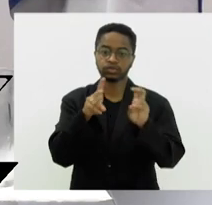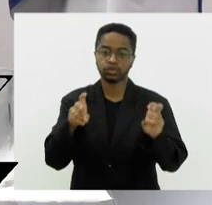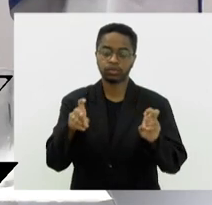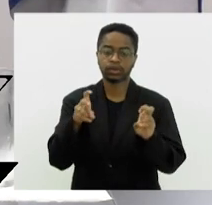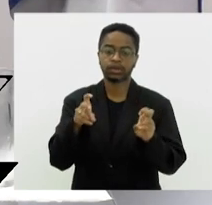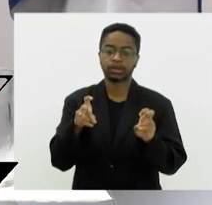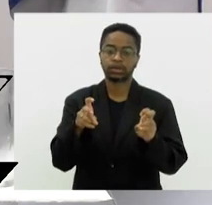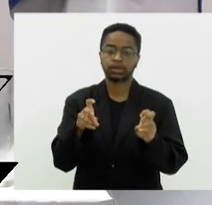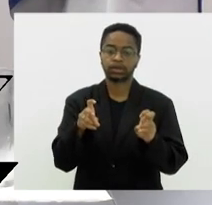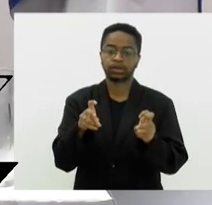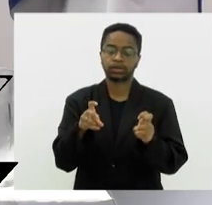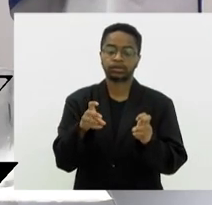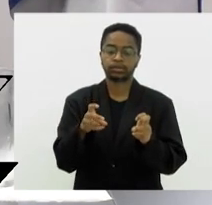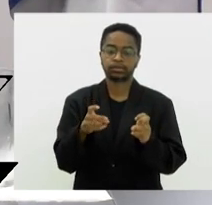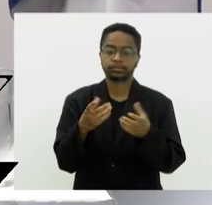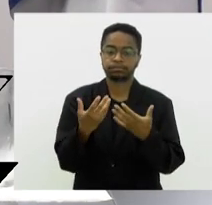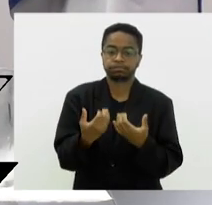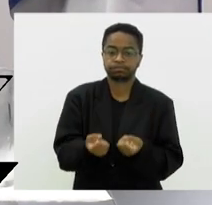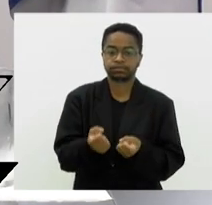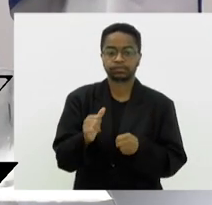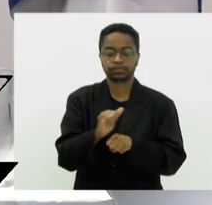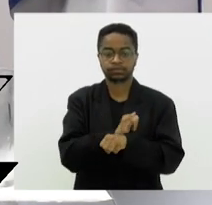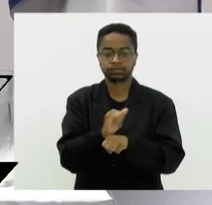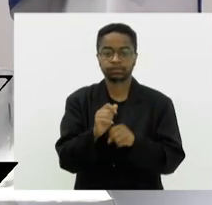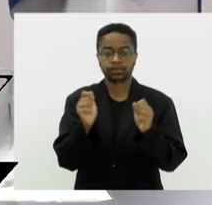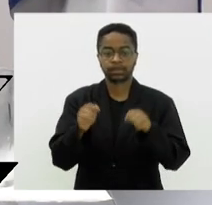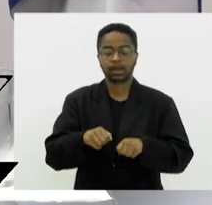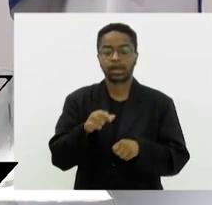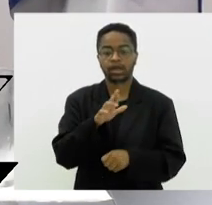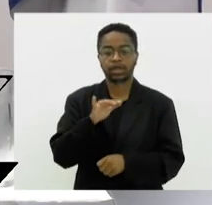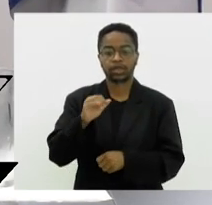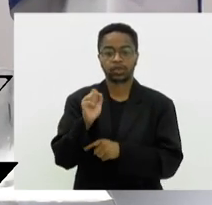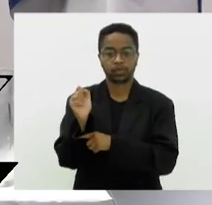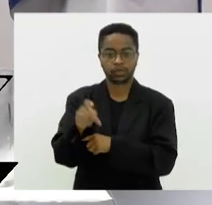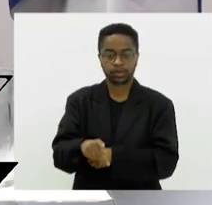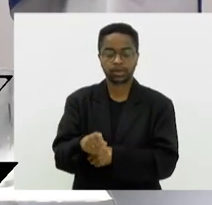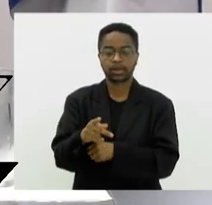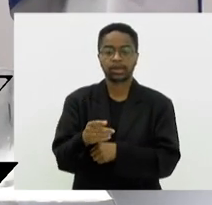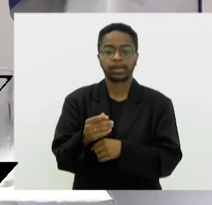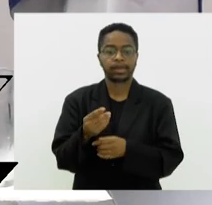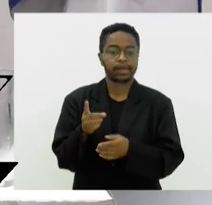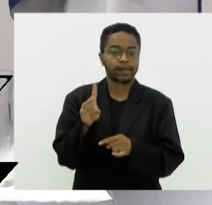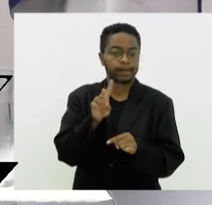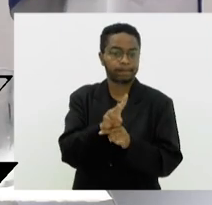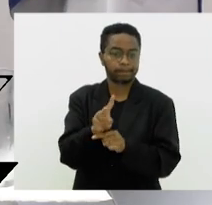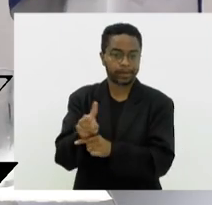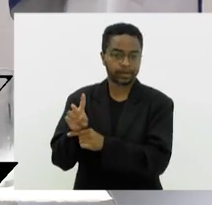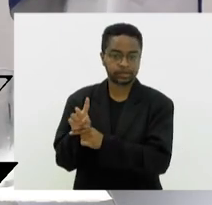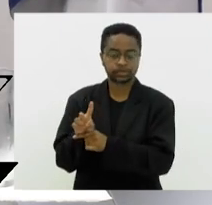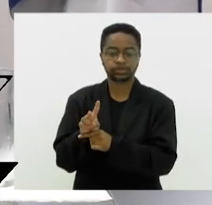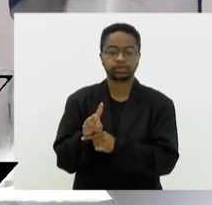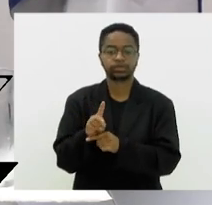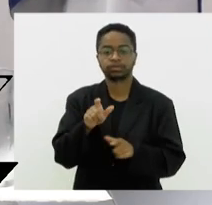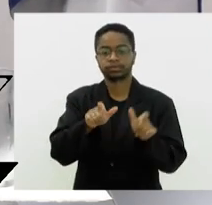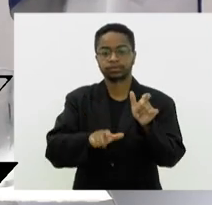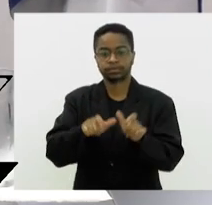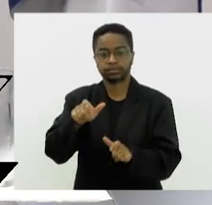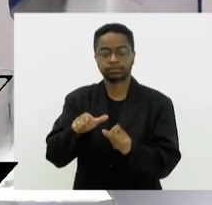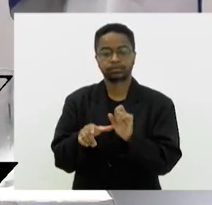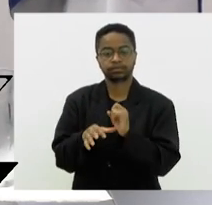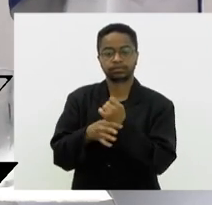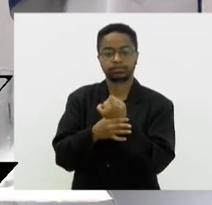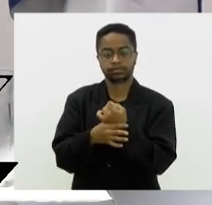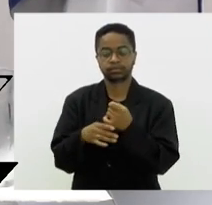de medidas para que o Rio Previdência realize operações de empréstimo consignado aos seus segurados,